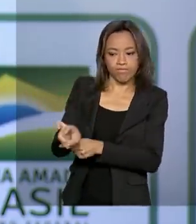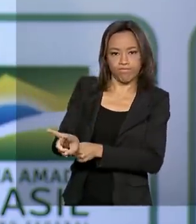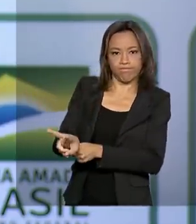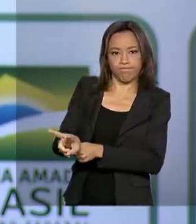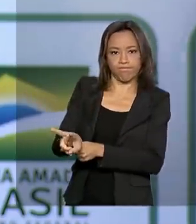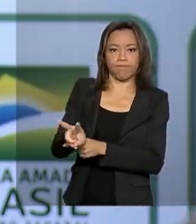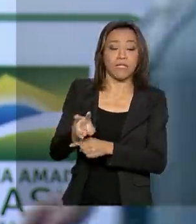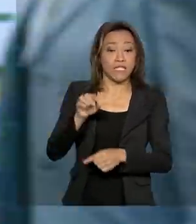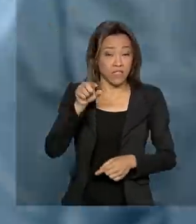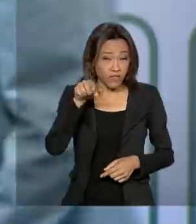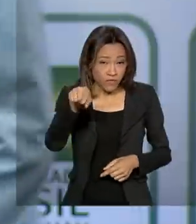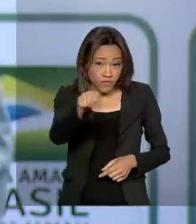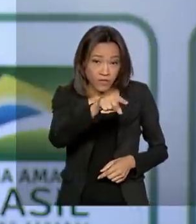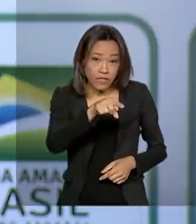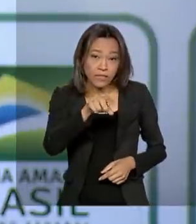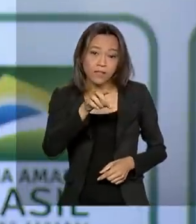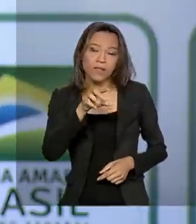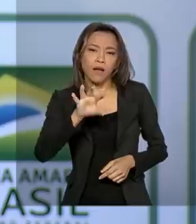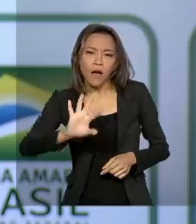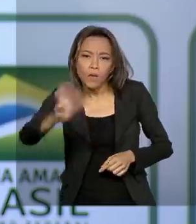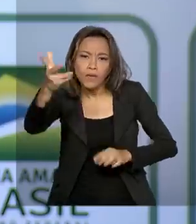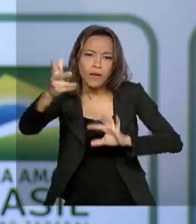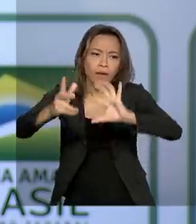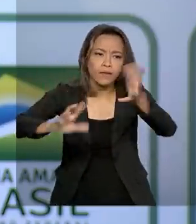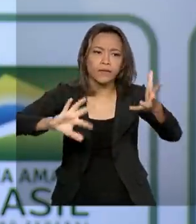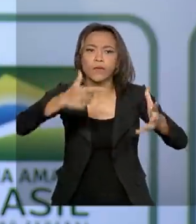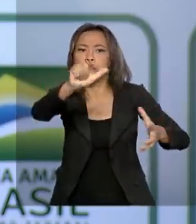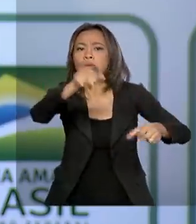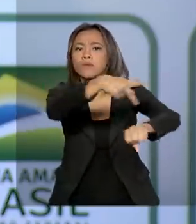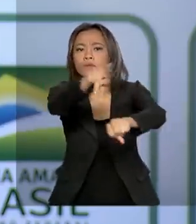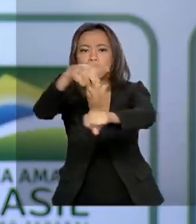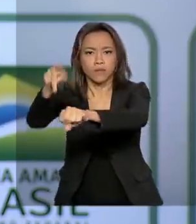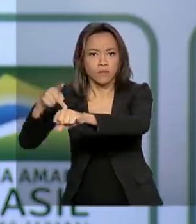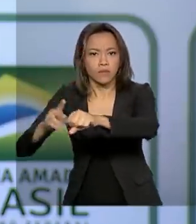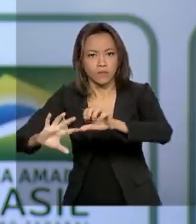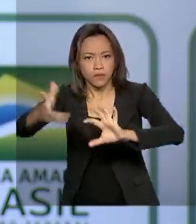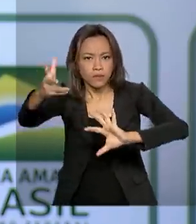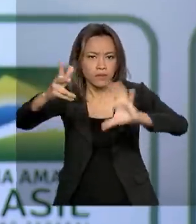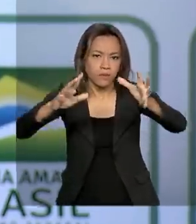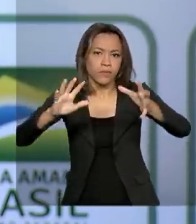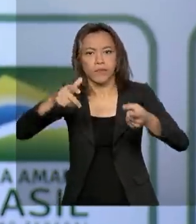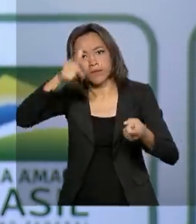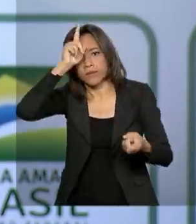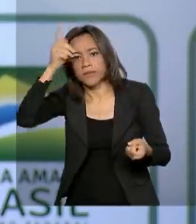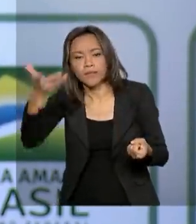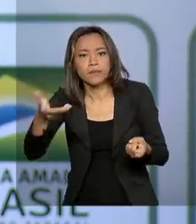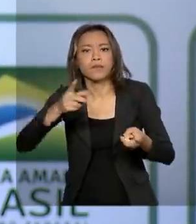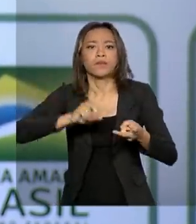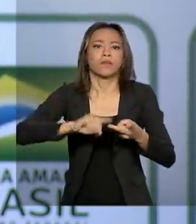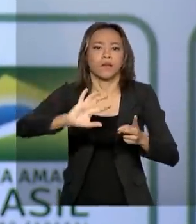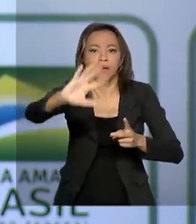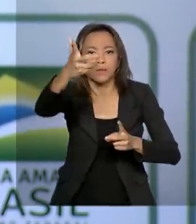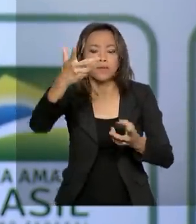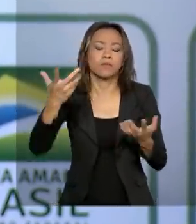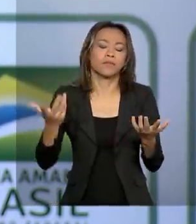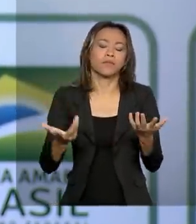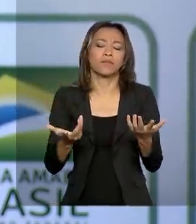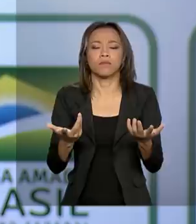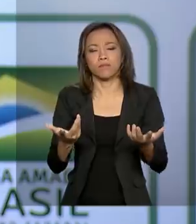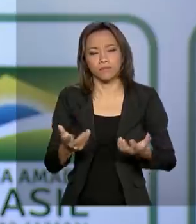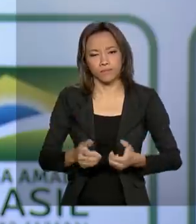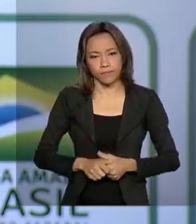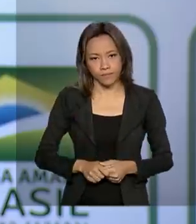aonde você começa a ter caso como você começou a notificar caso alemanha caso nas